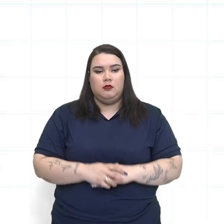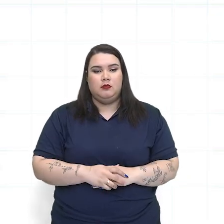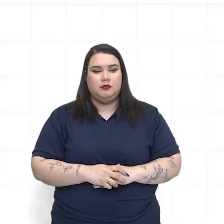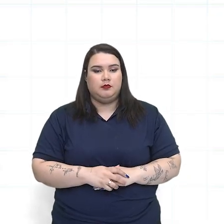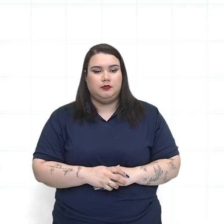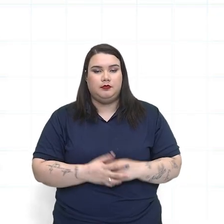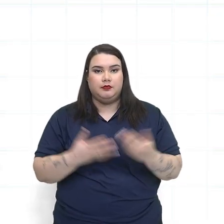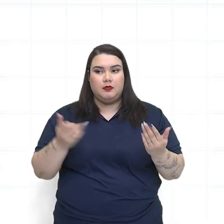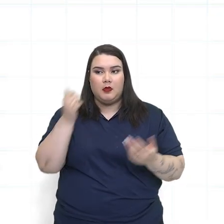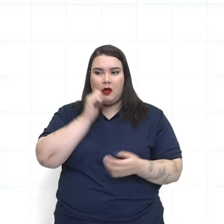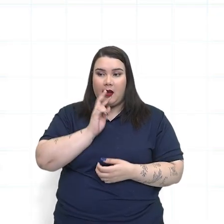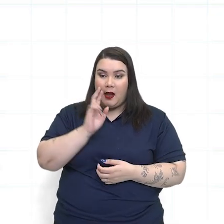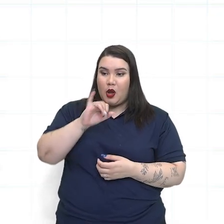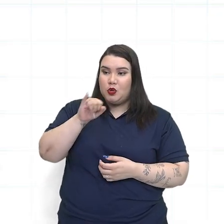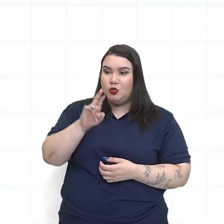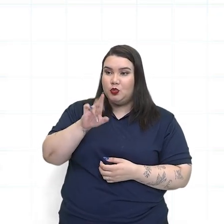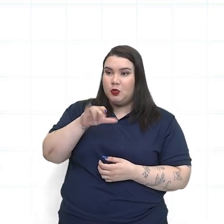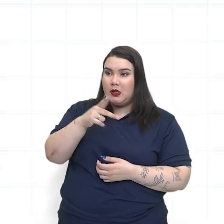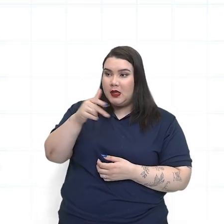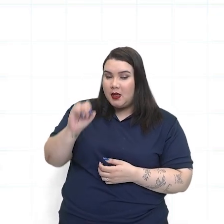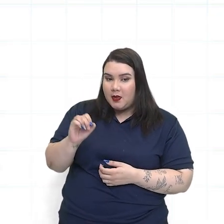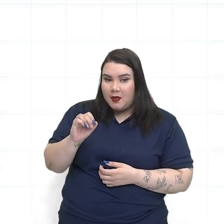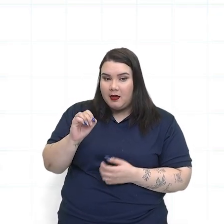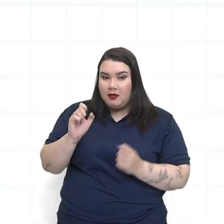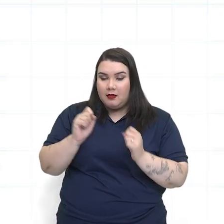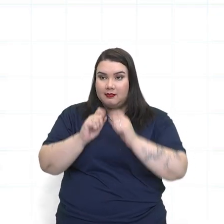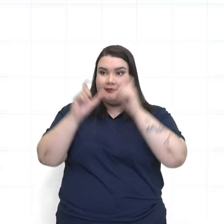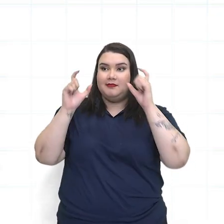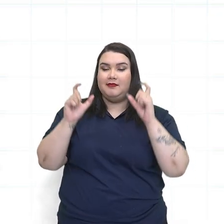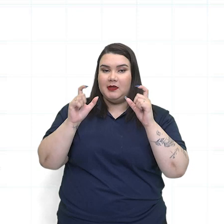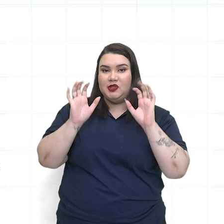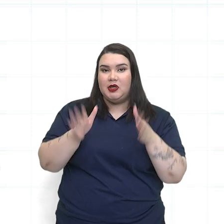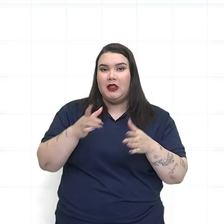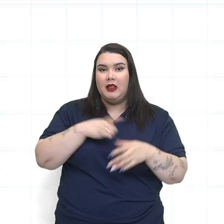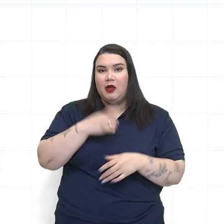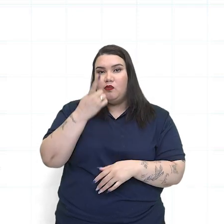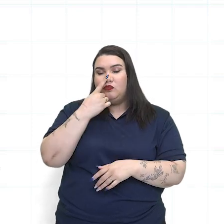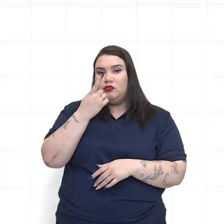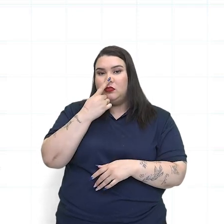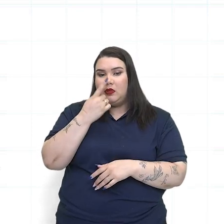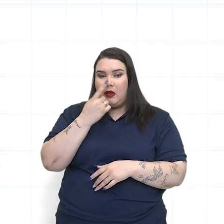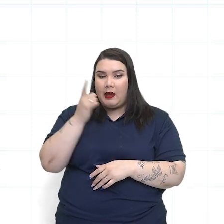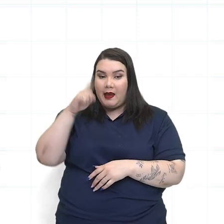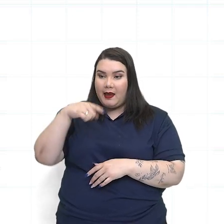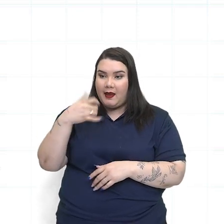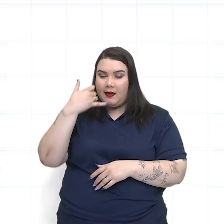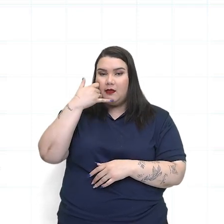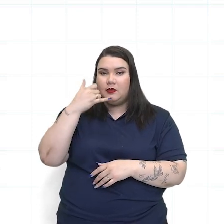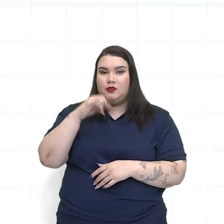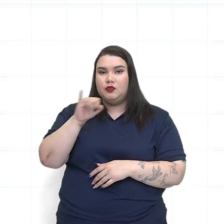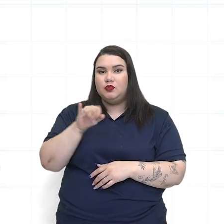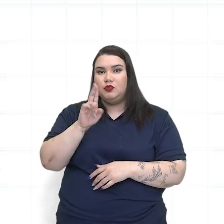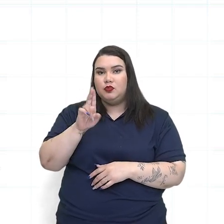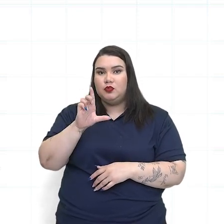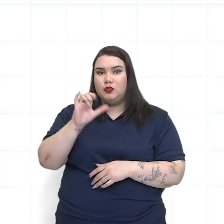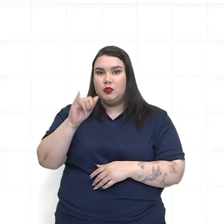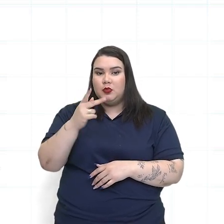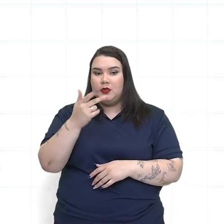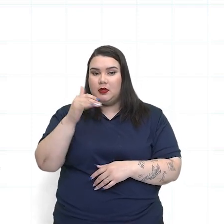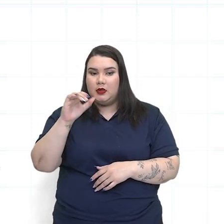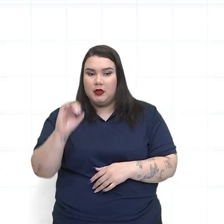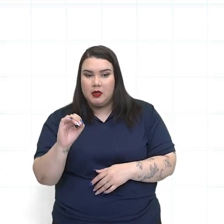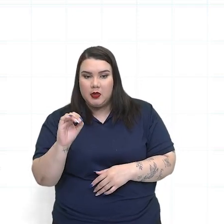aí, ela responde, Julinho, observe aí que ela já entra na intimidade, ó, Julinho, com a palavra